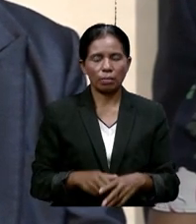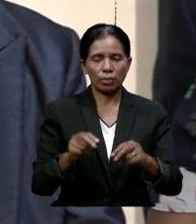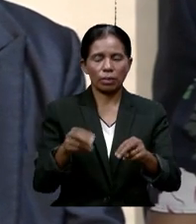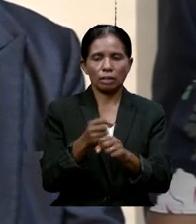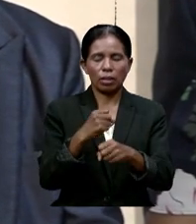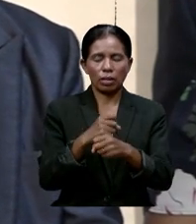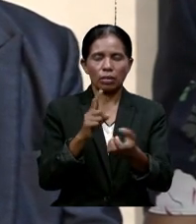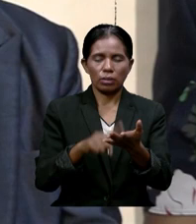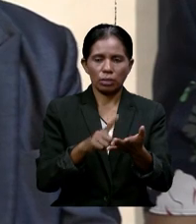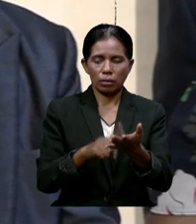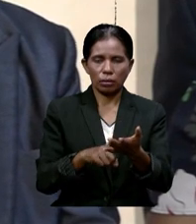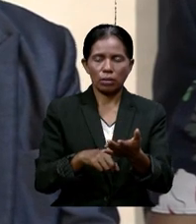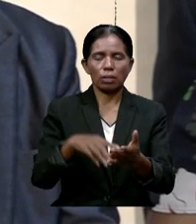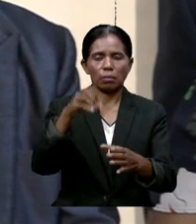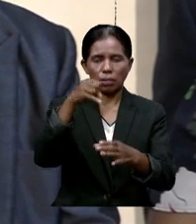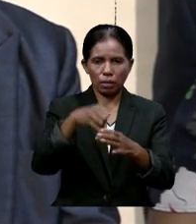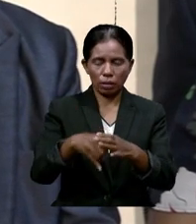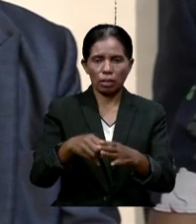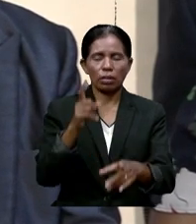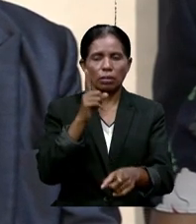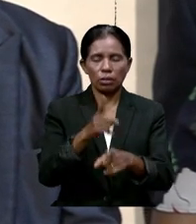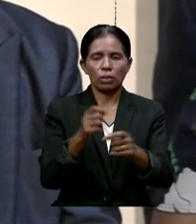discussão ainda não é bem macaclean liu